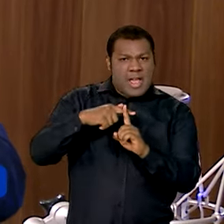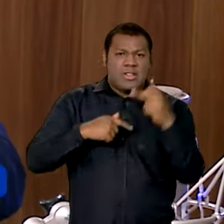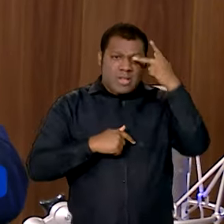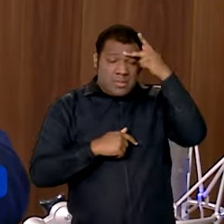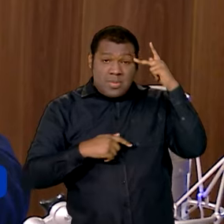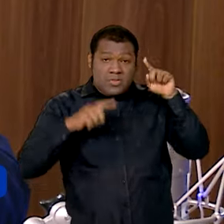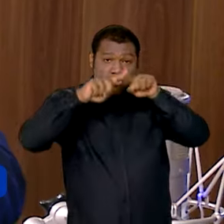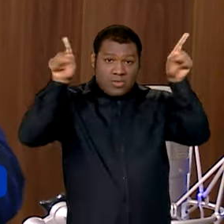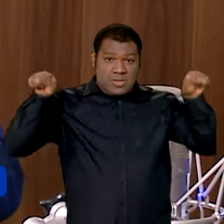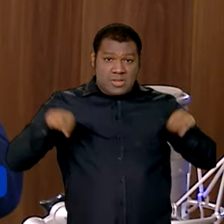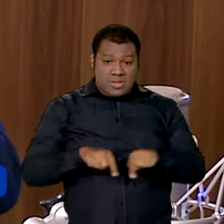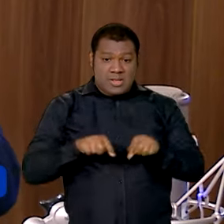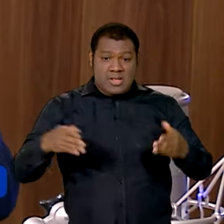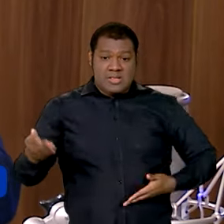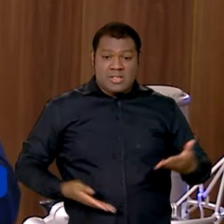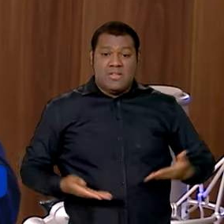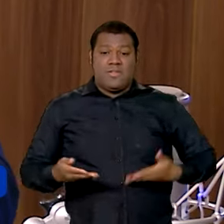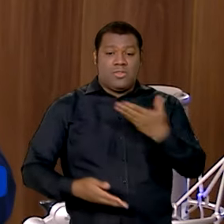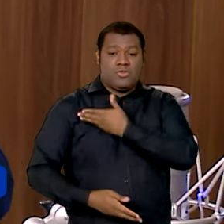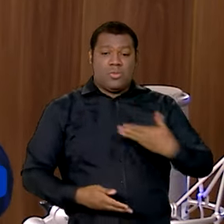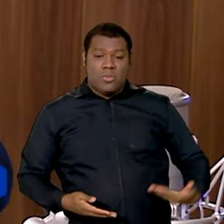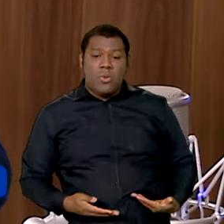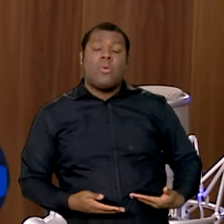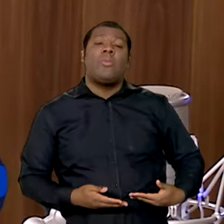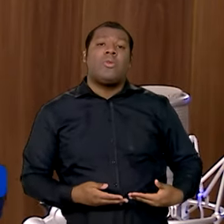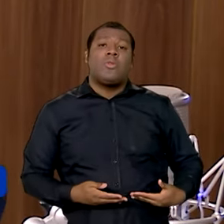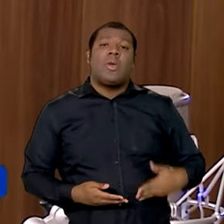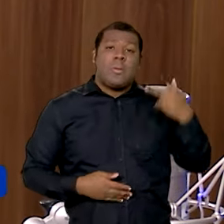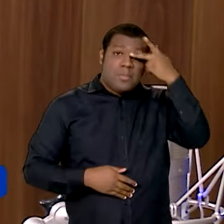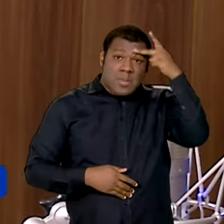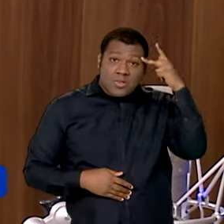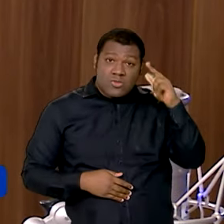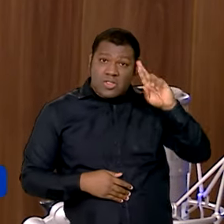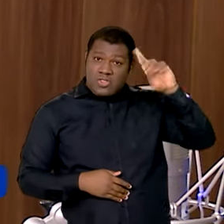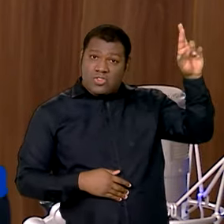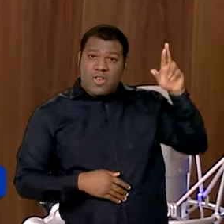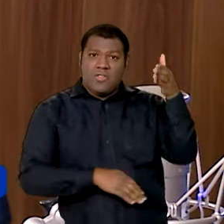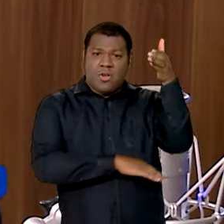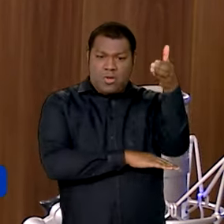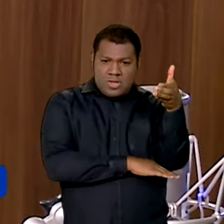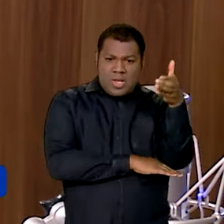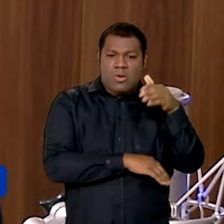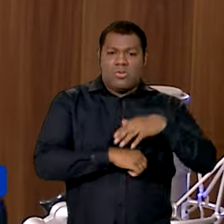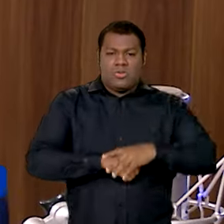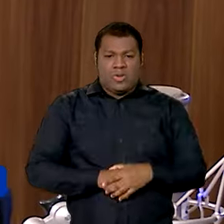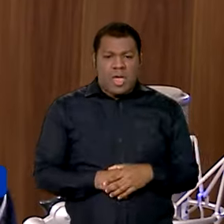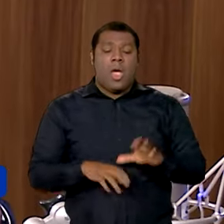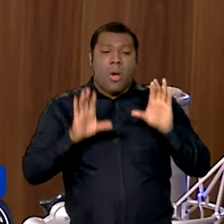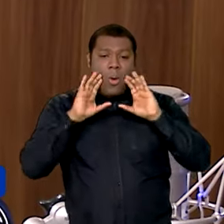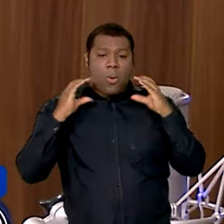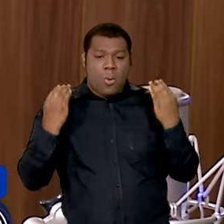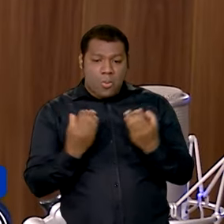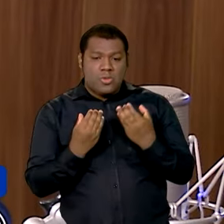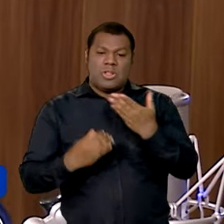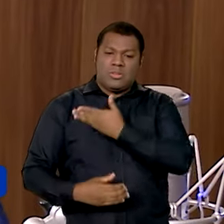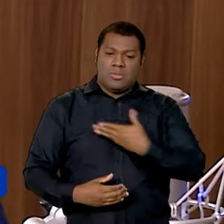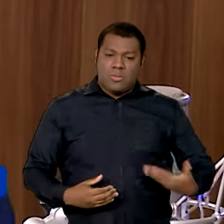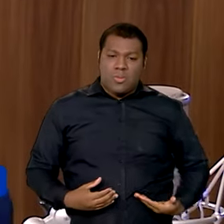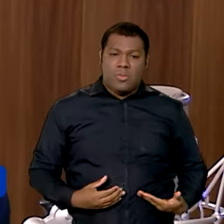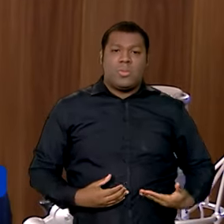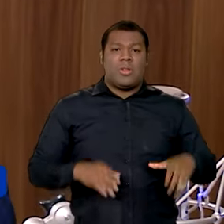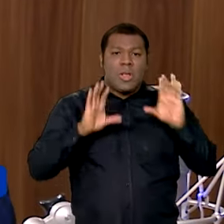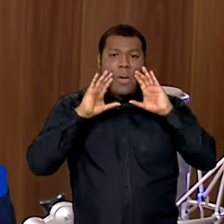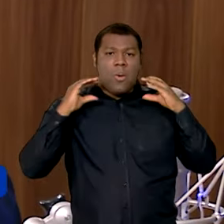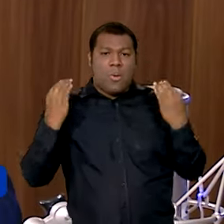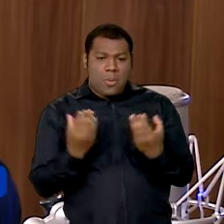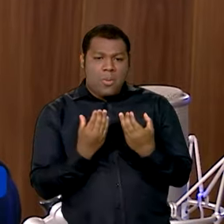públicos os Comerciantes os donos de rede hoteleira enfim toda a sociedade pública e privada passa a tomar conhecimento e